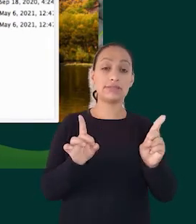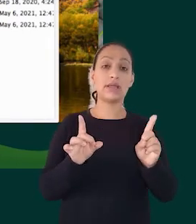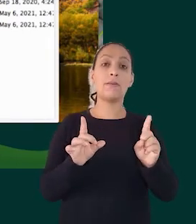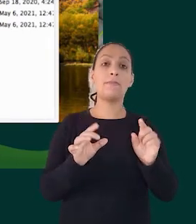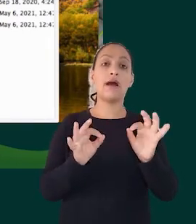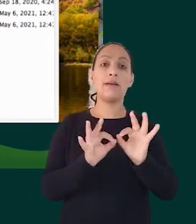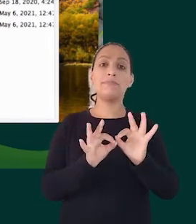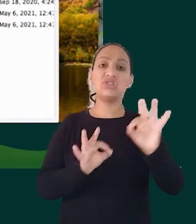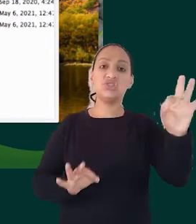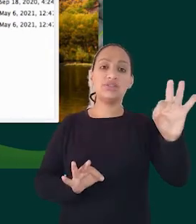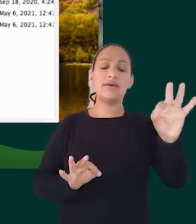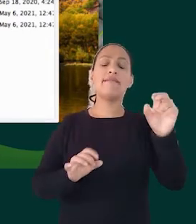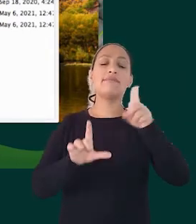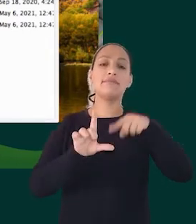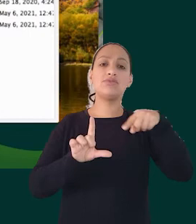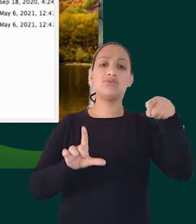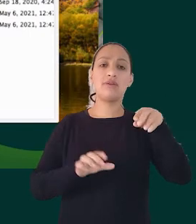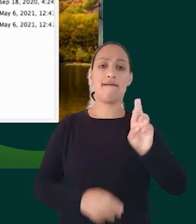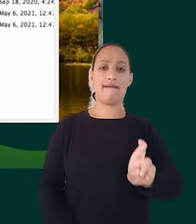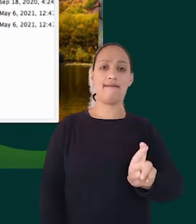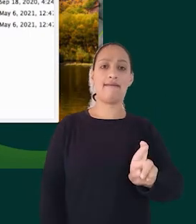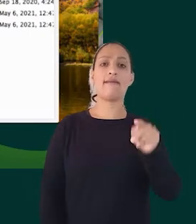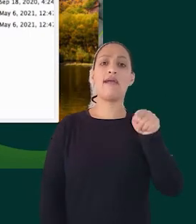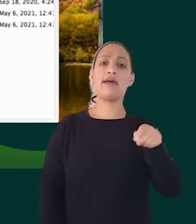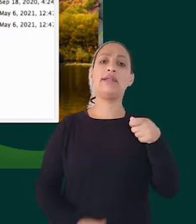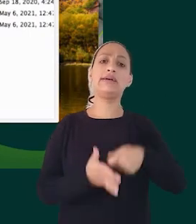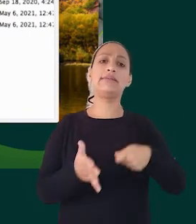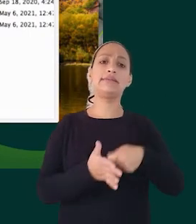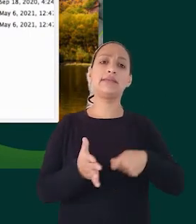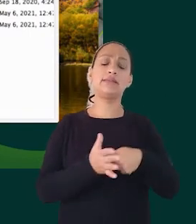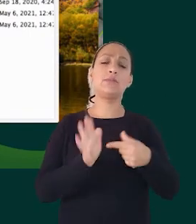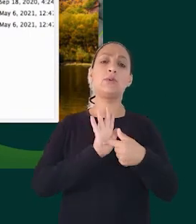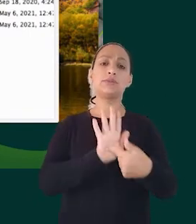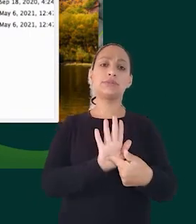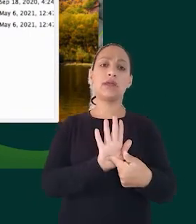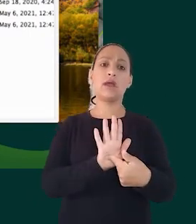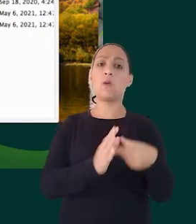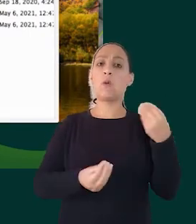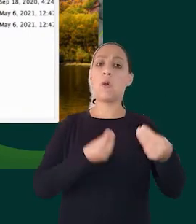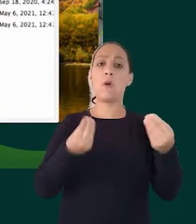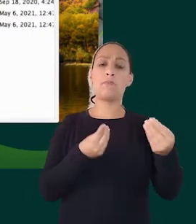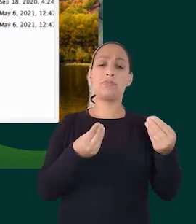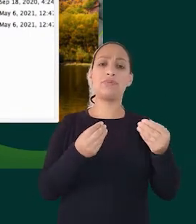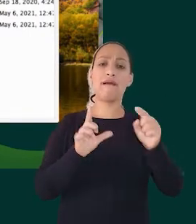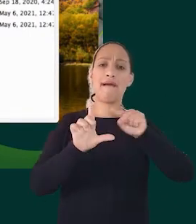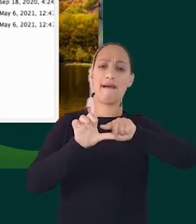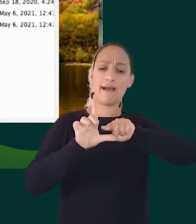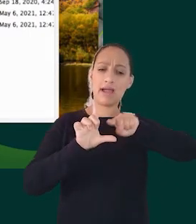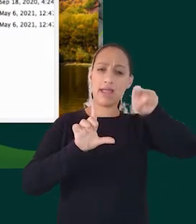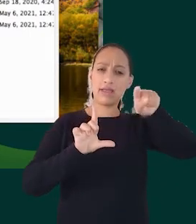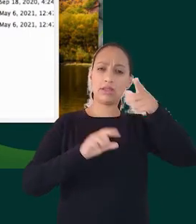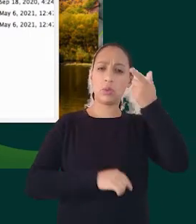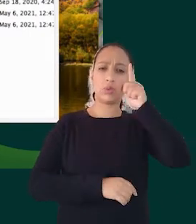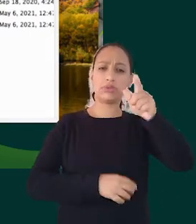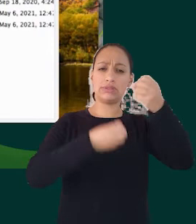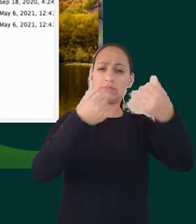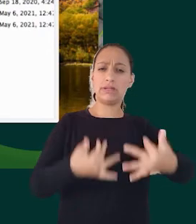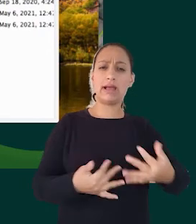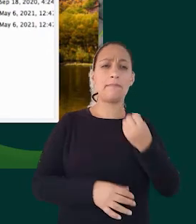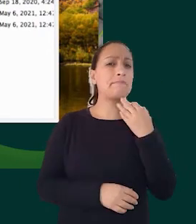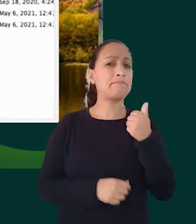medida R, que ela tenta indicar o quanto a minha reta conseguiu explicar bem os dados.